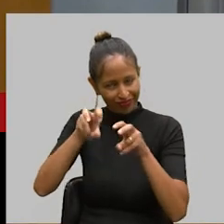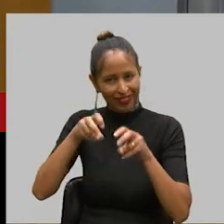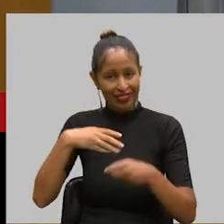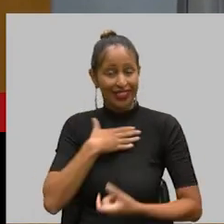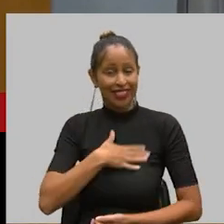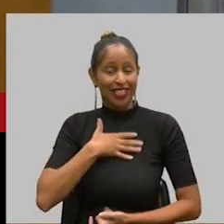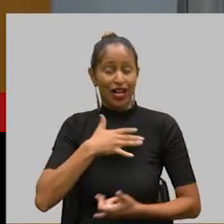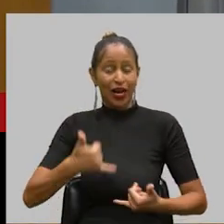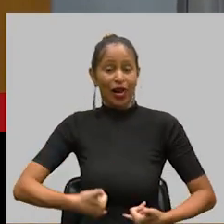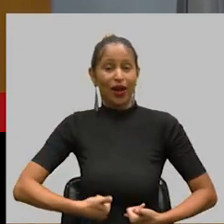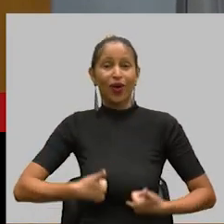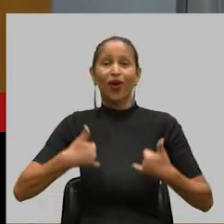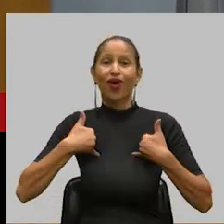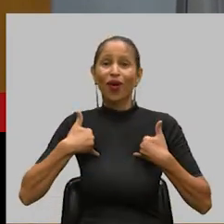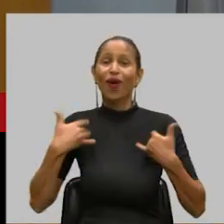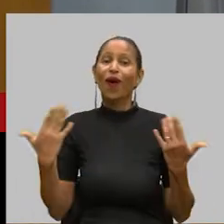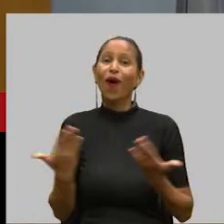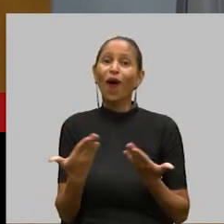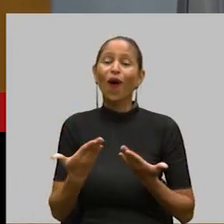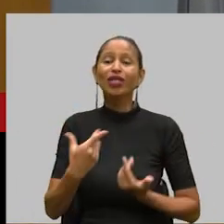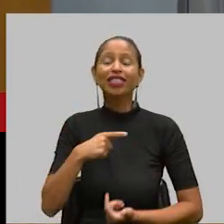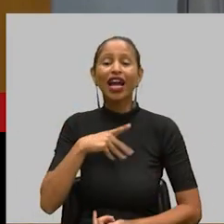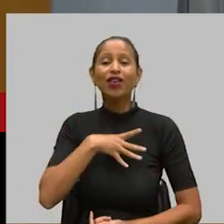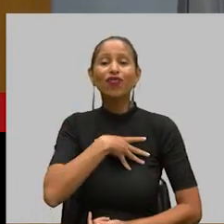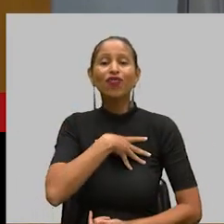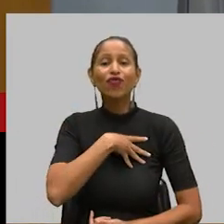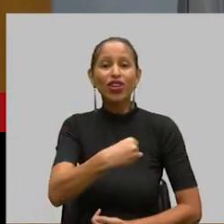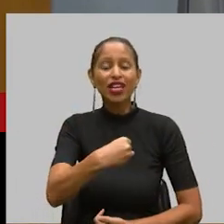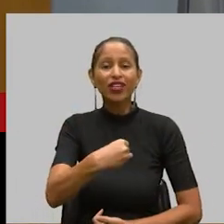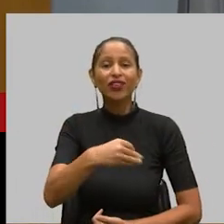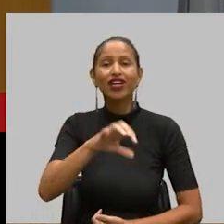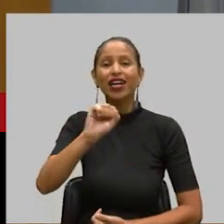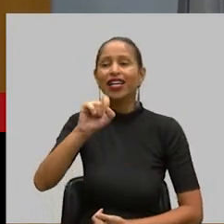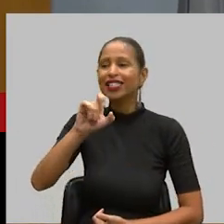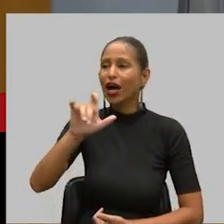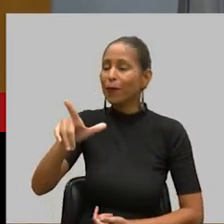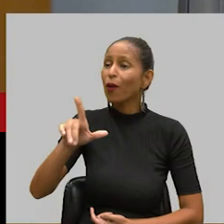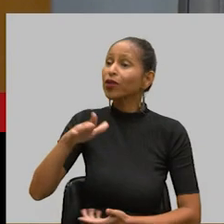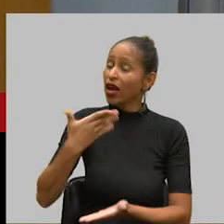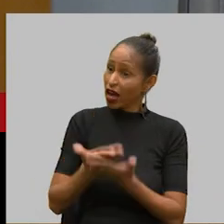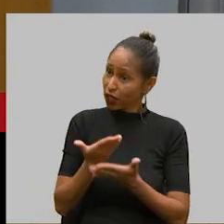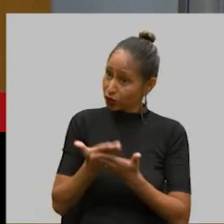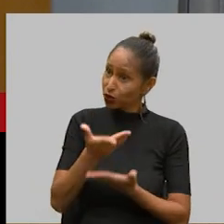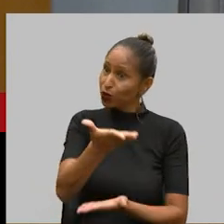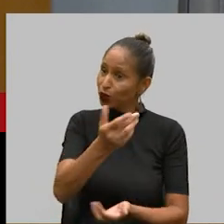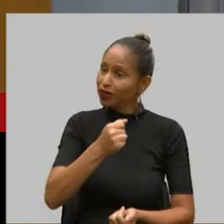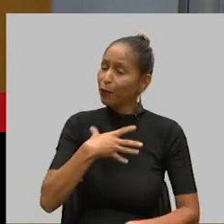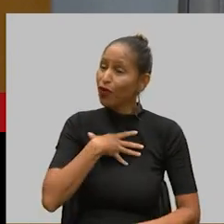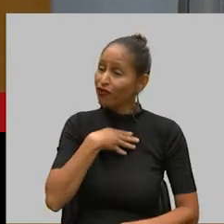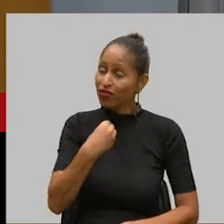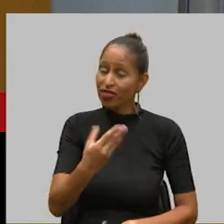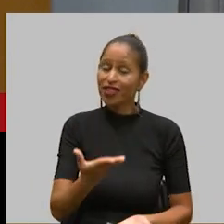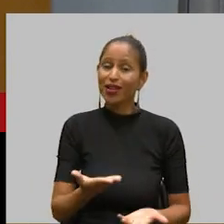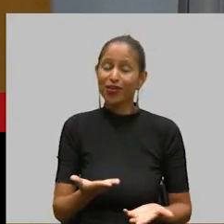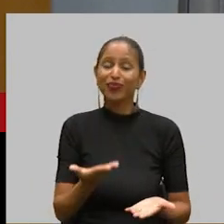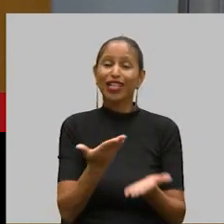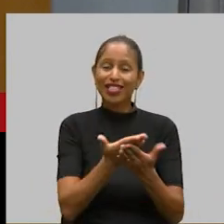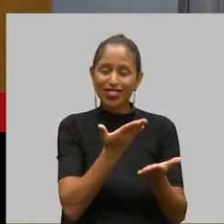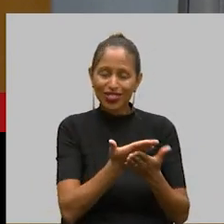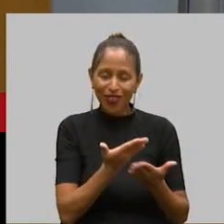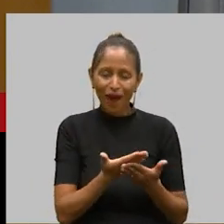orgulha hoje ter um filho Isabel que estuda na escola família agrícola uma escola